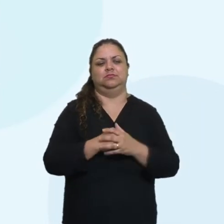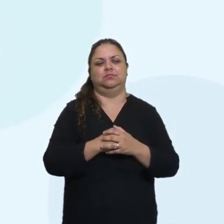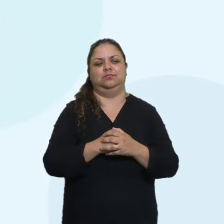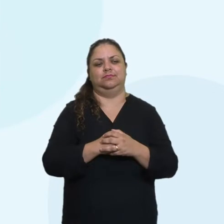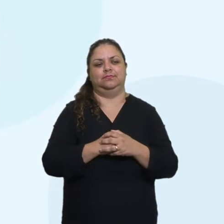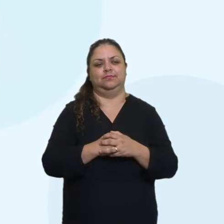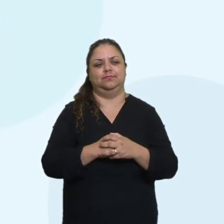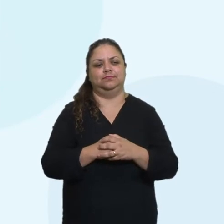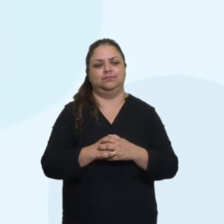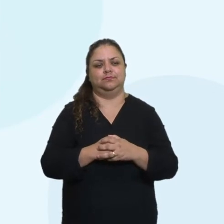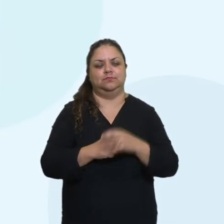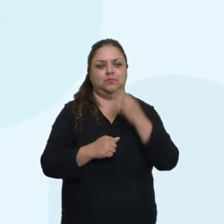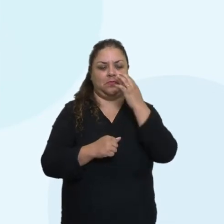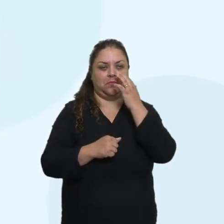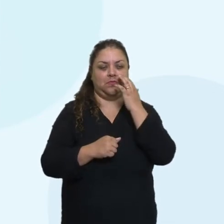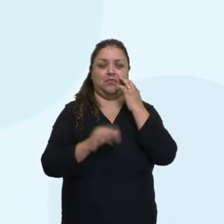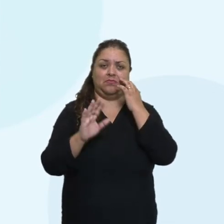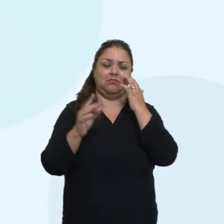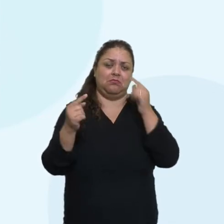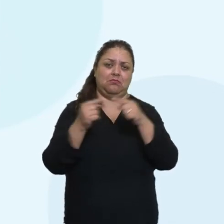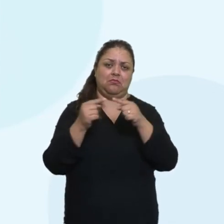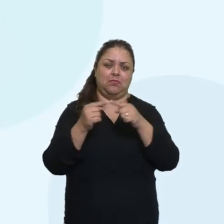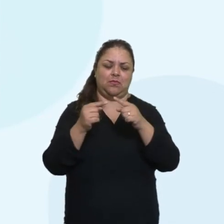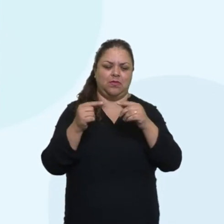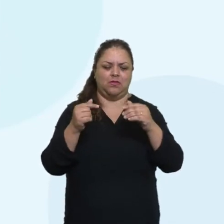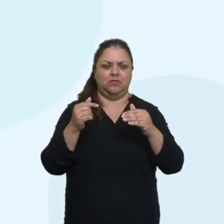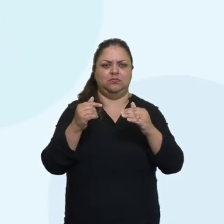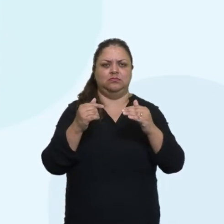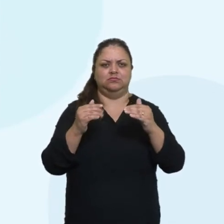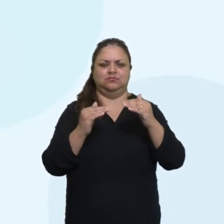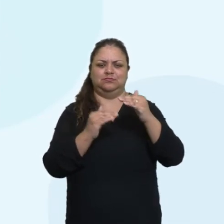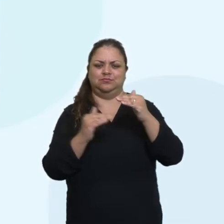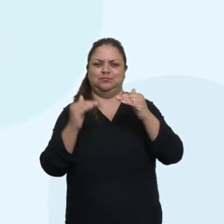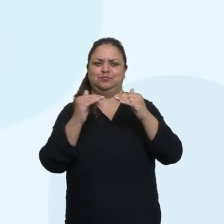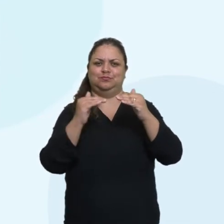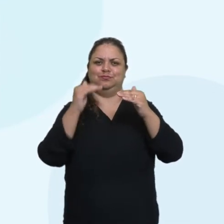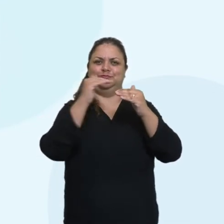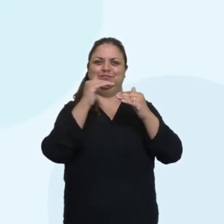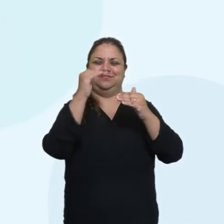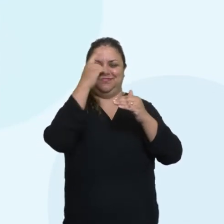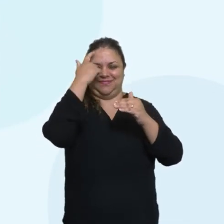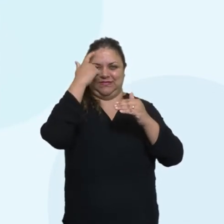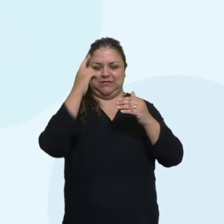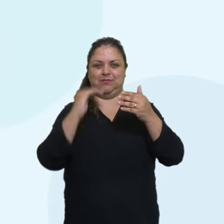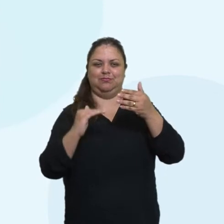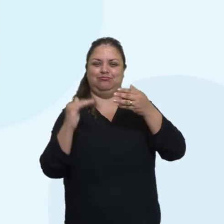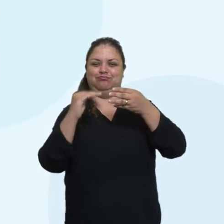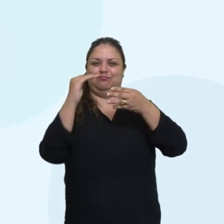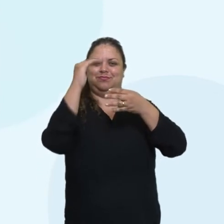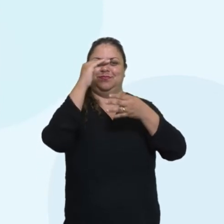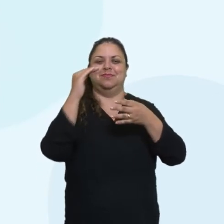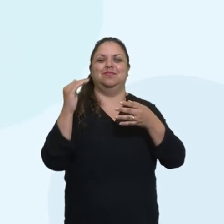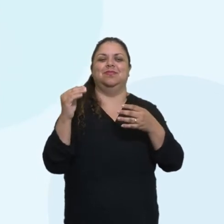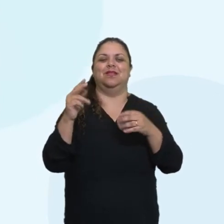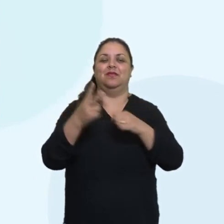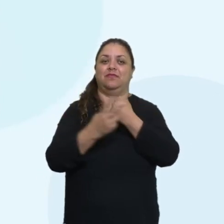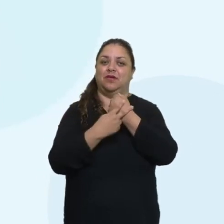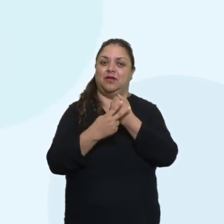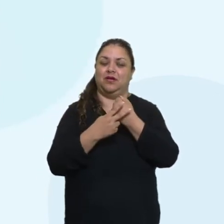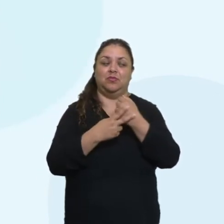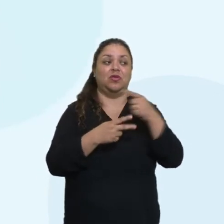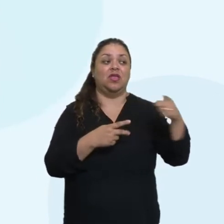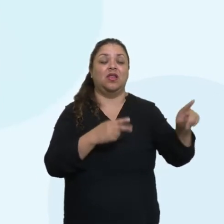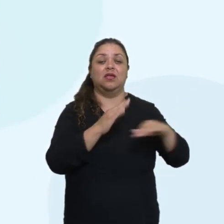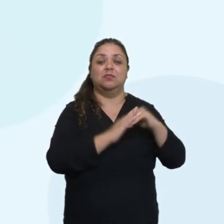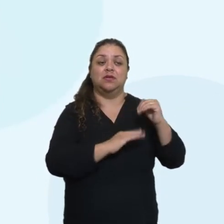é uma e a Kia em relação aos verbos Neo seja aquilo que o aluno está realizando mediante as etapas